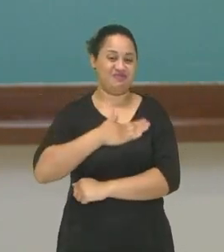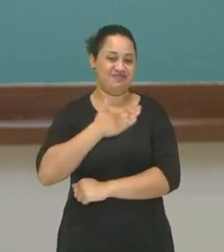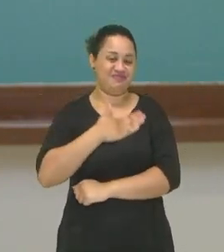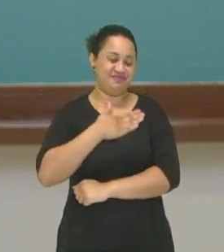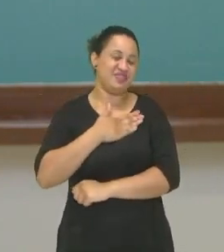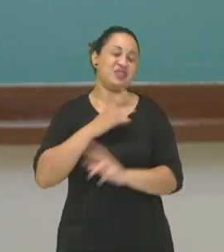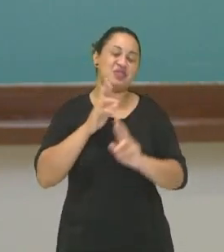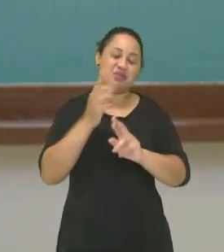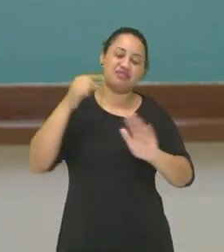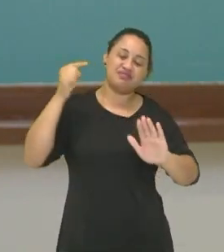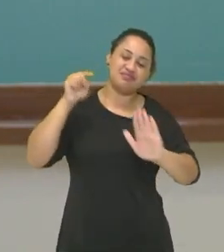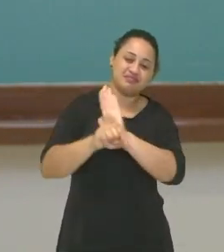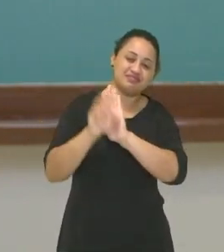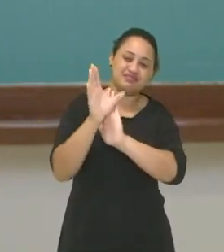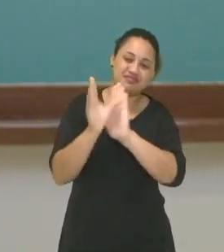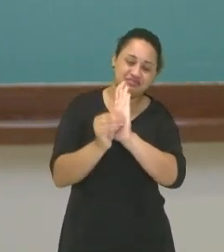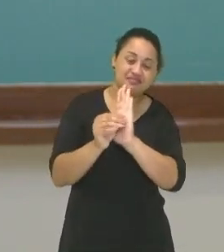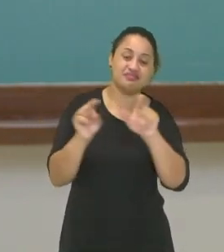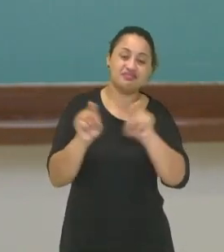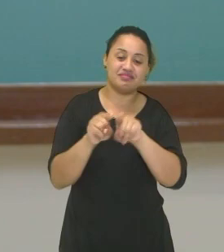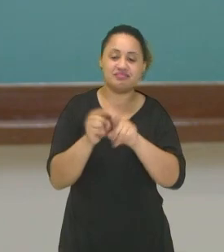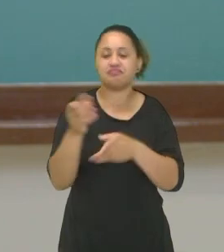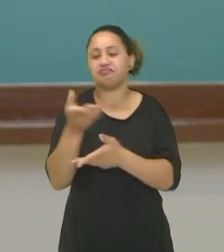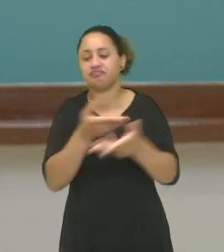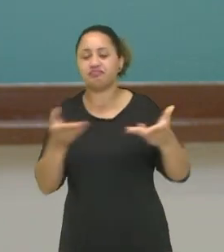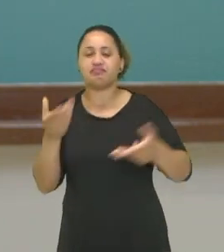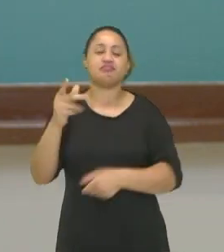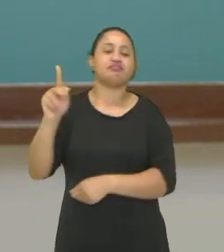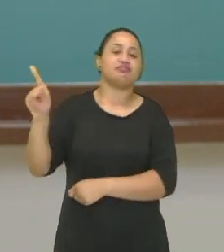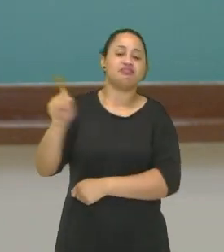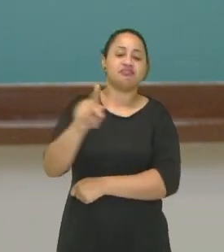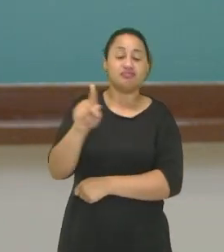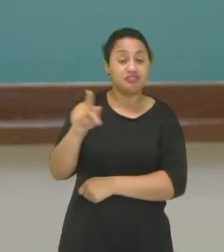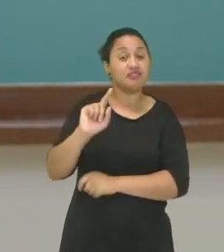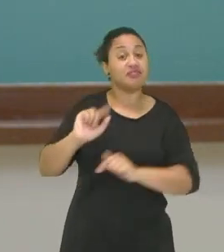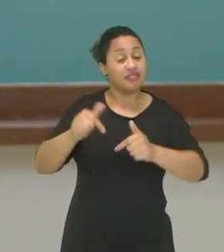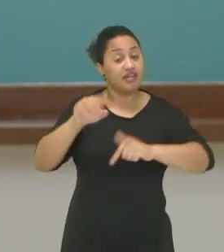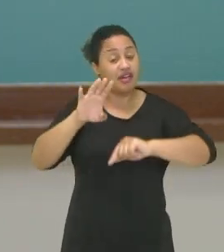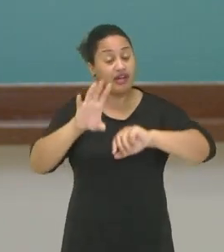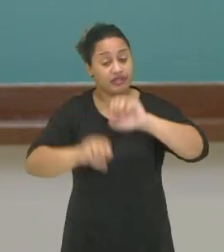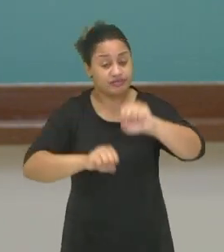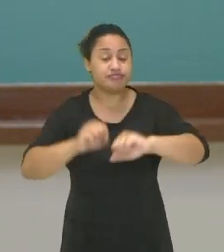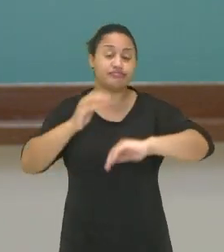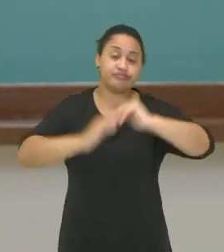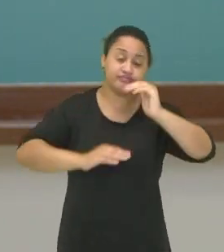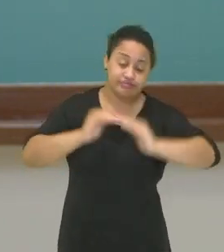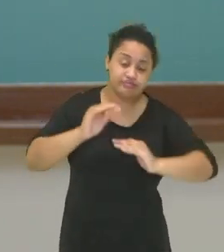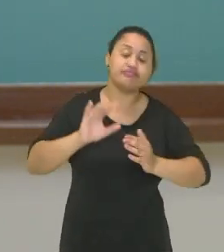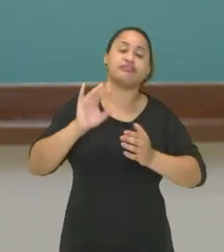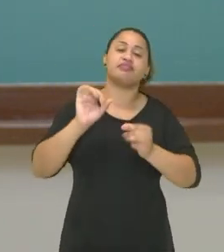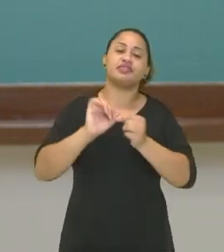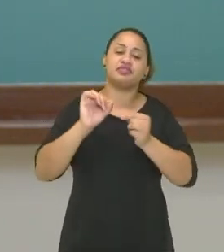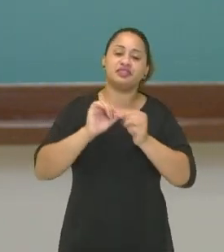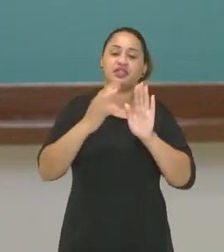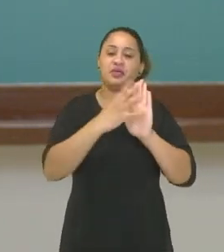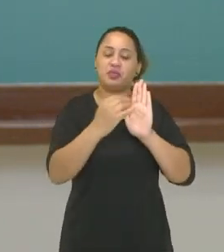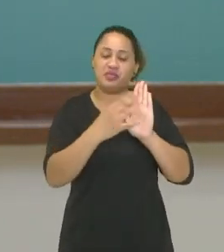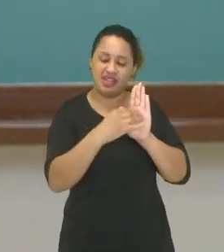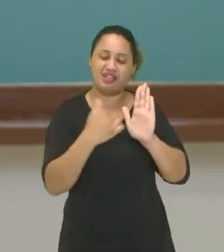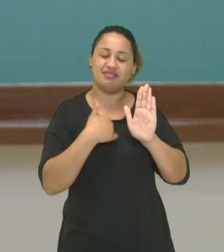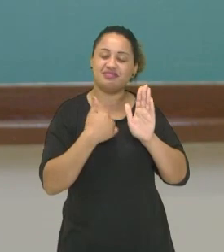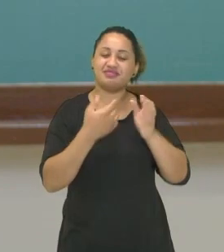vocês aprofundem o assunto também, interajam com os professores, bote a mão na massa efetivamente ali para produzir aquele modelo,